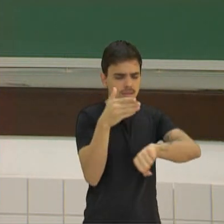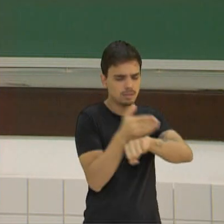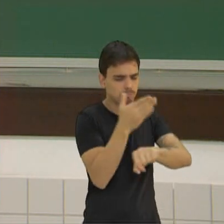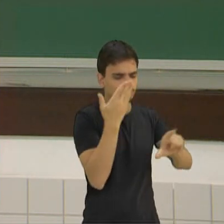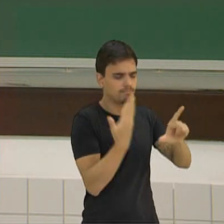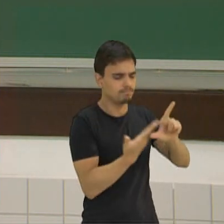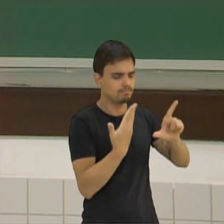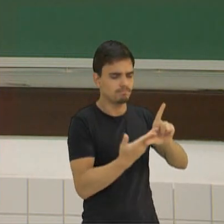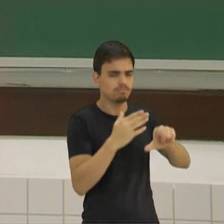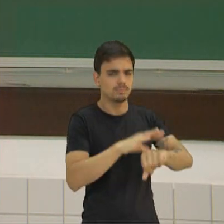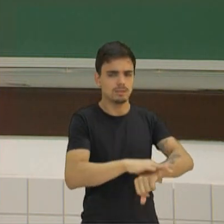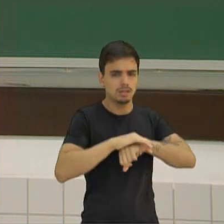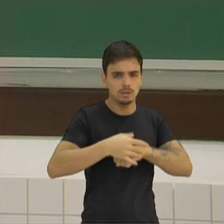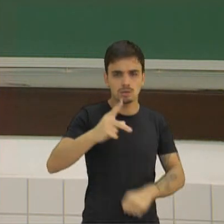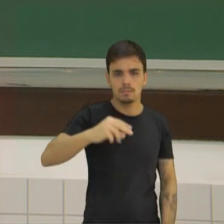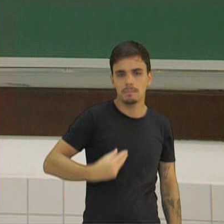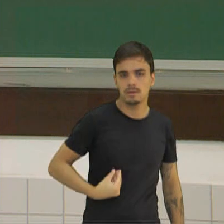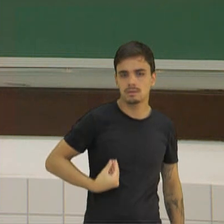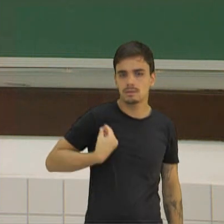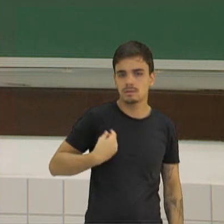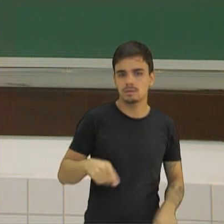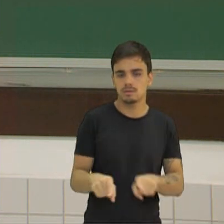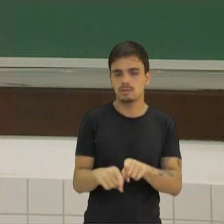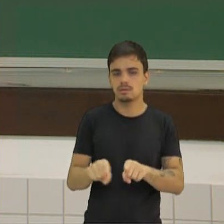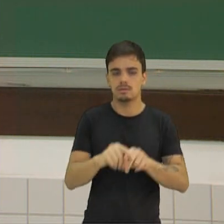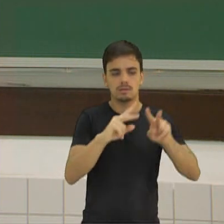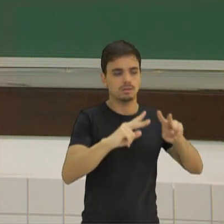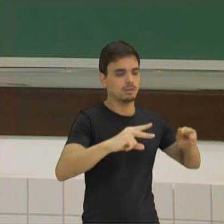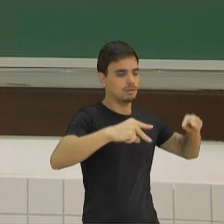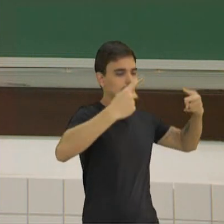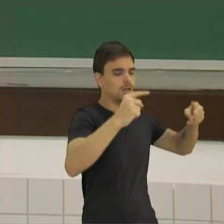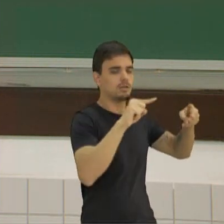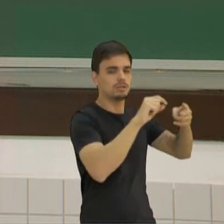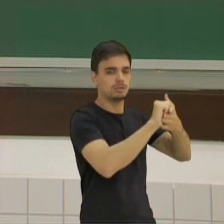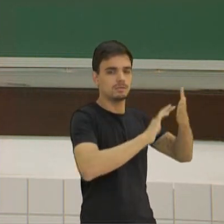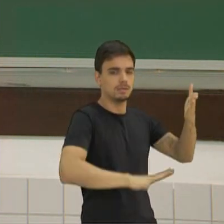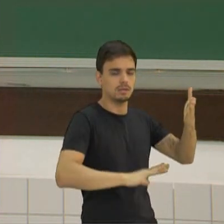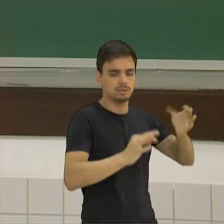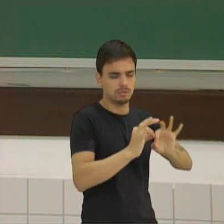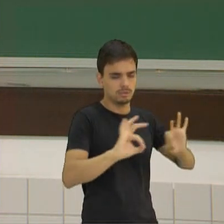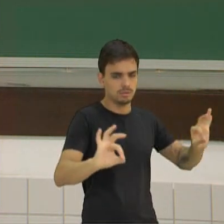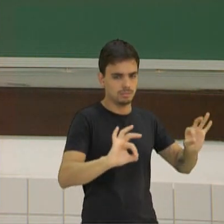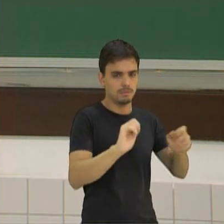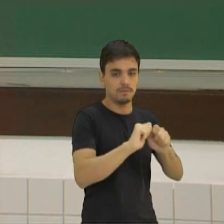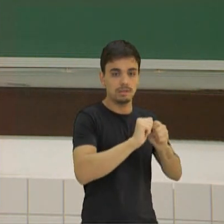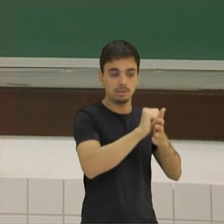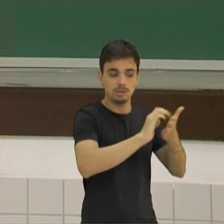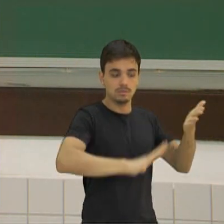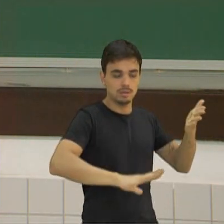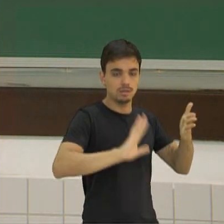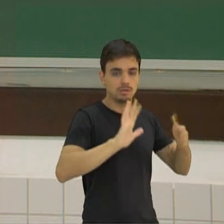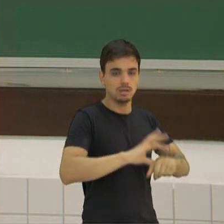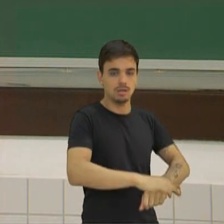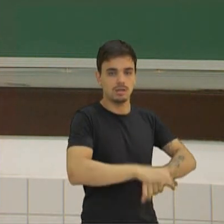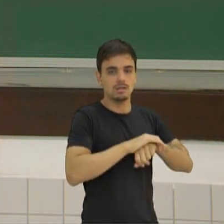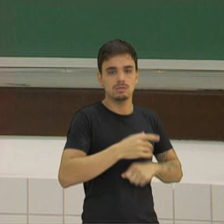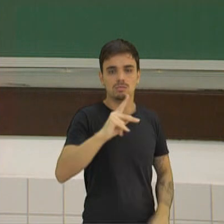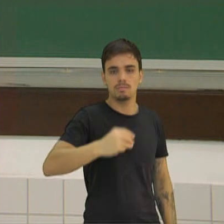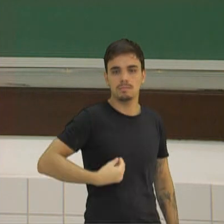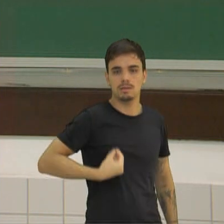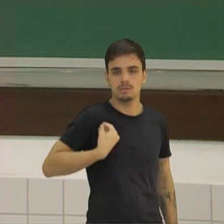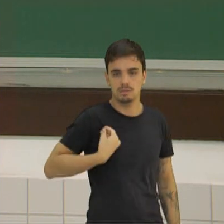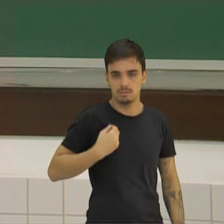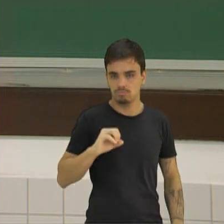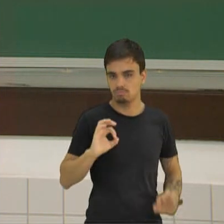aplicativos garanto Tua Presença vai lá no ícone atividades é bem simples realiza atividade e já garante a presença